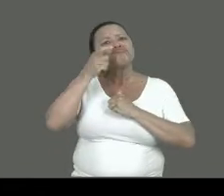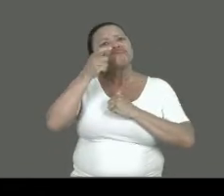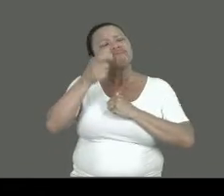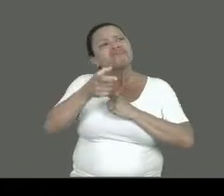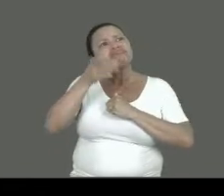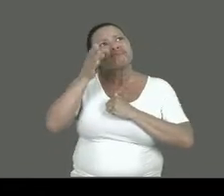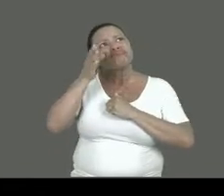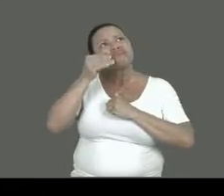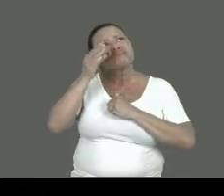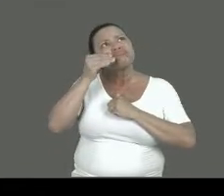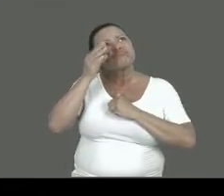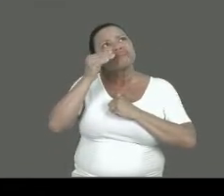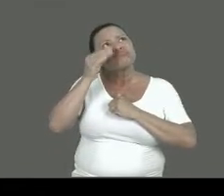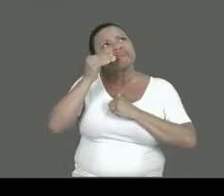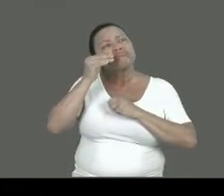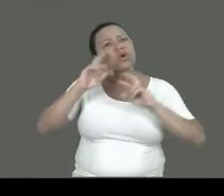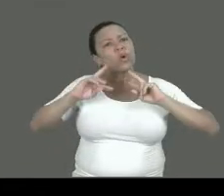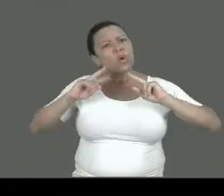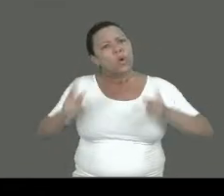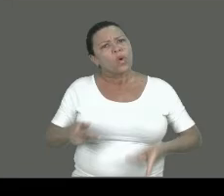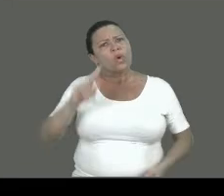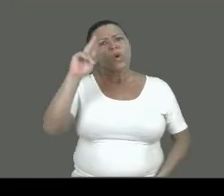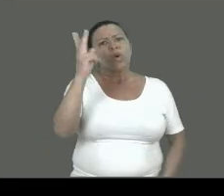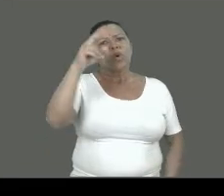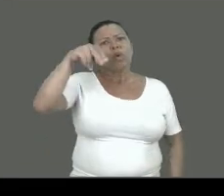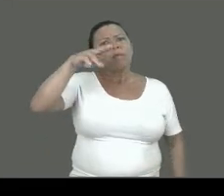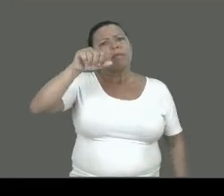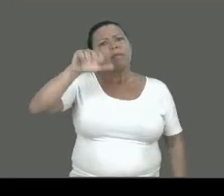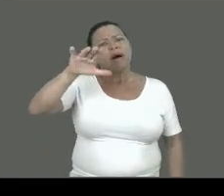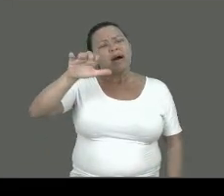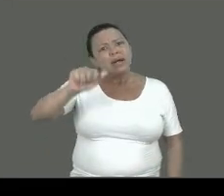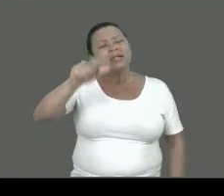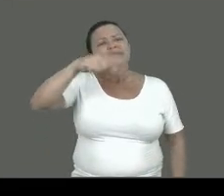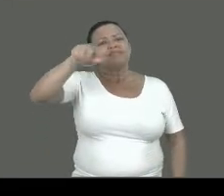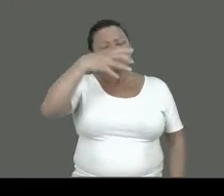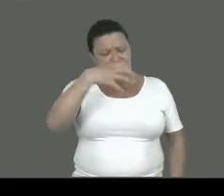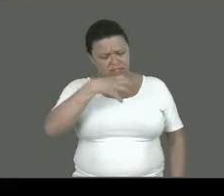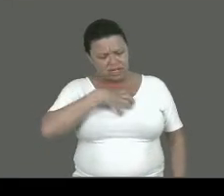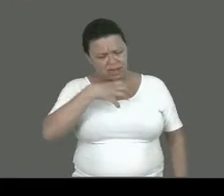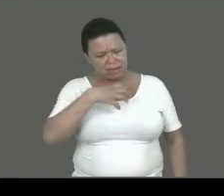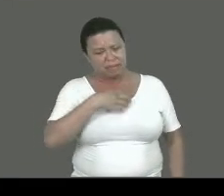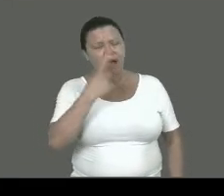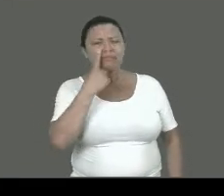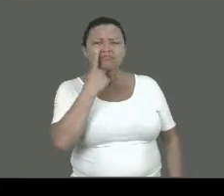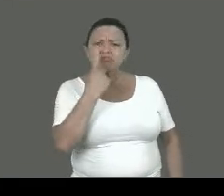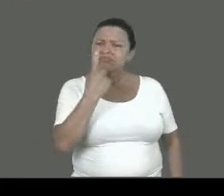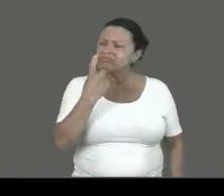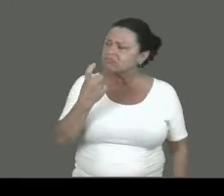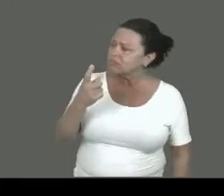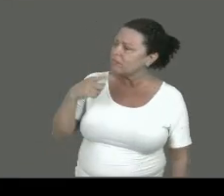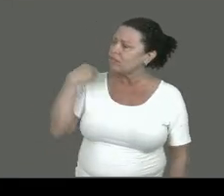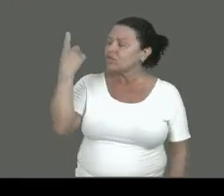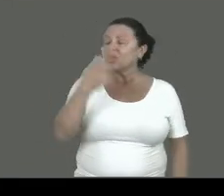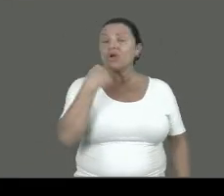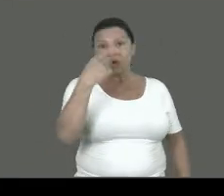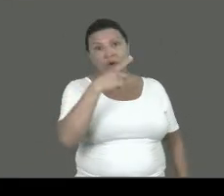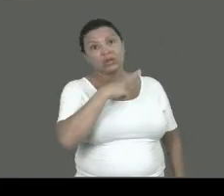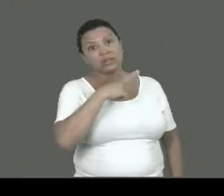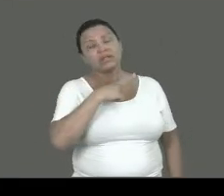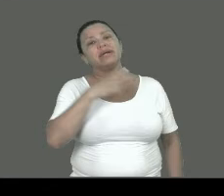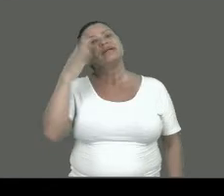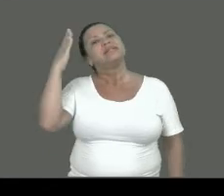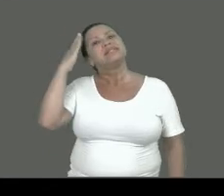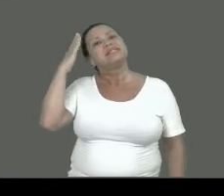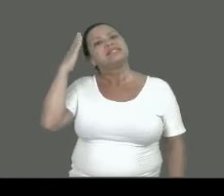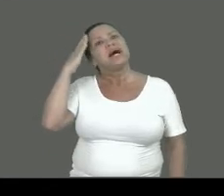curiosidade humana, né? Esse sentimento ou esse interesse que todos nós temos de